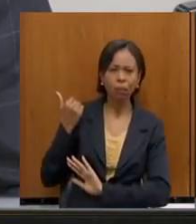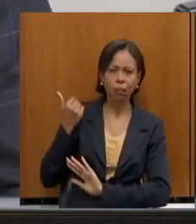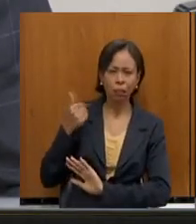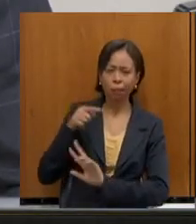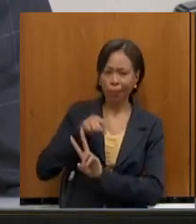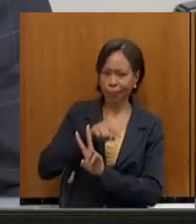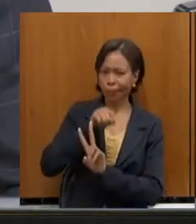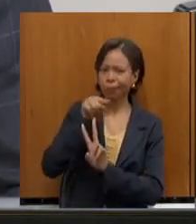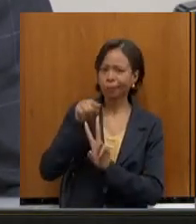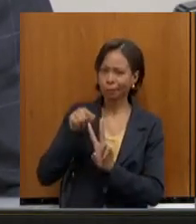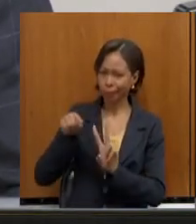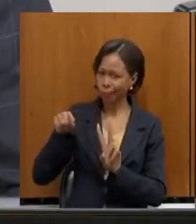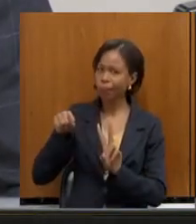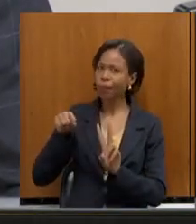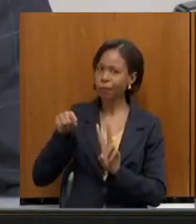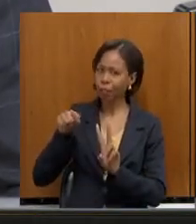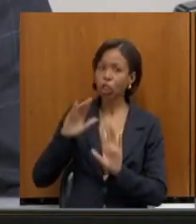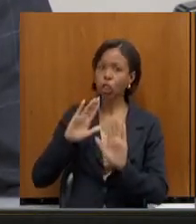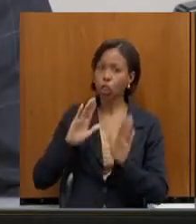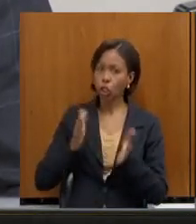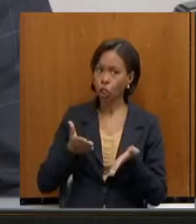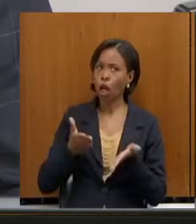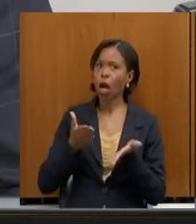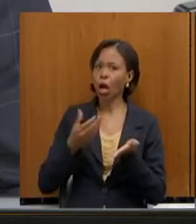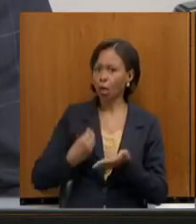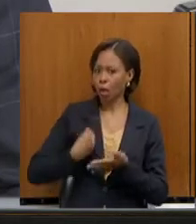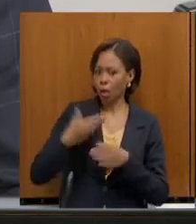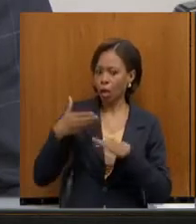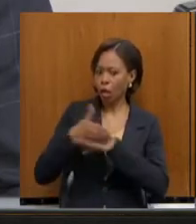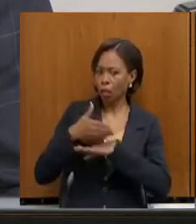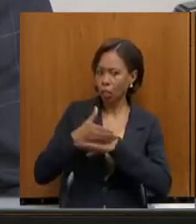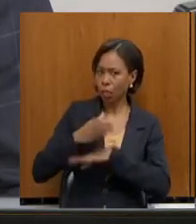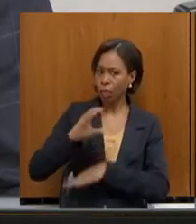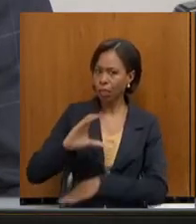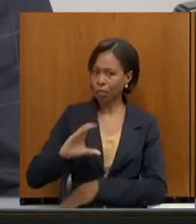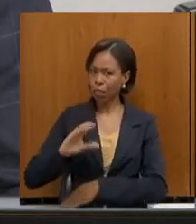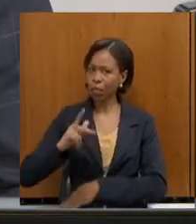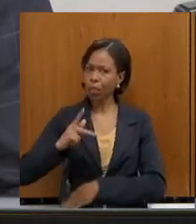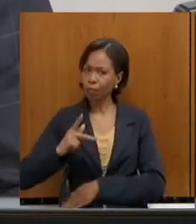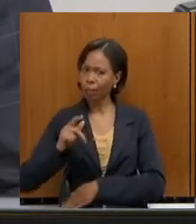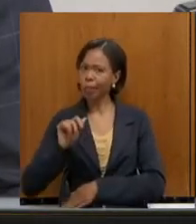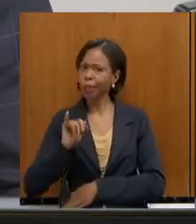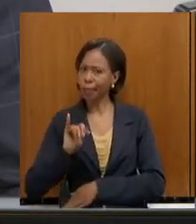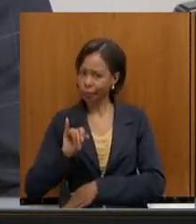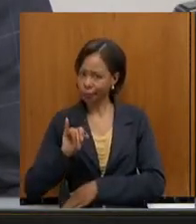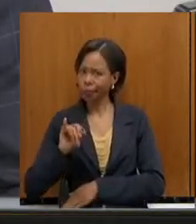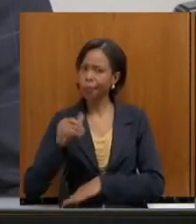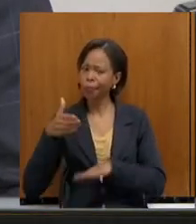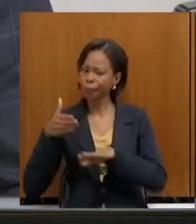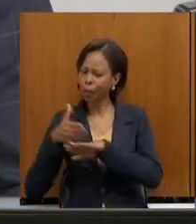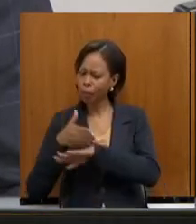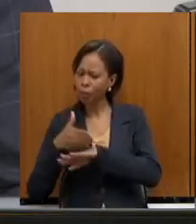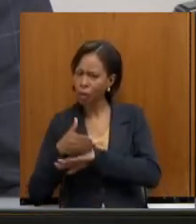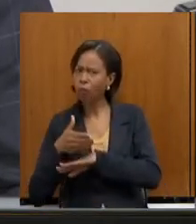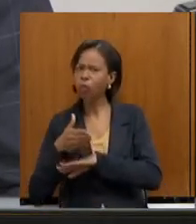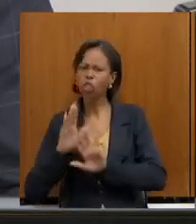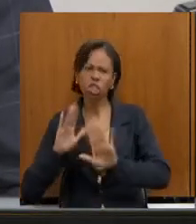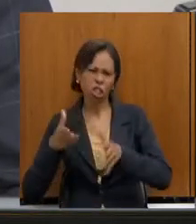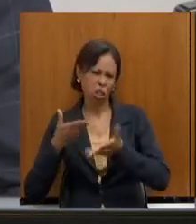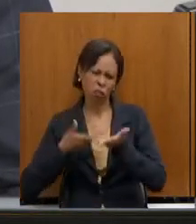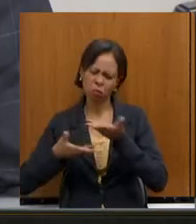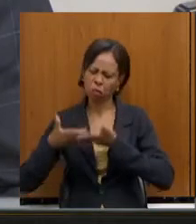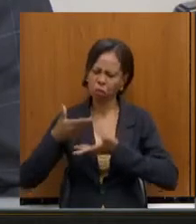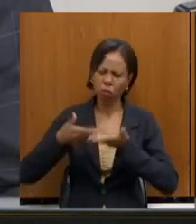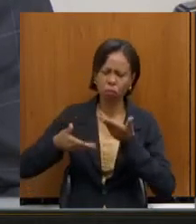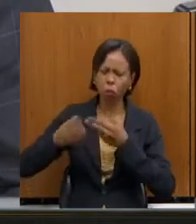é participamos a CPI e tivemos aí esta participando de tudo